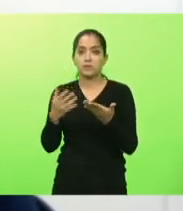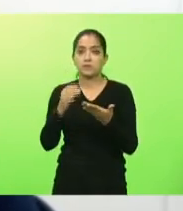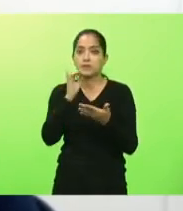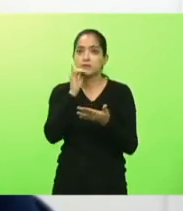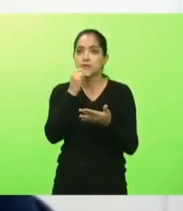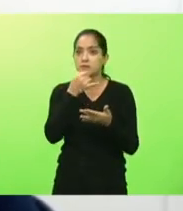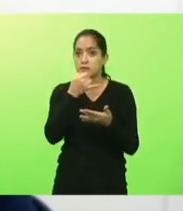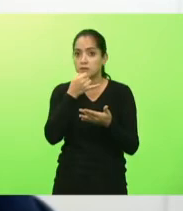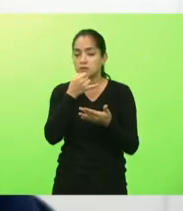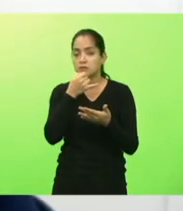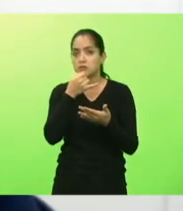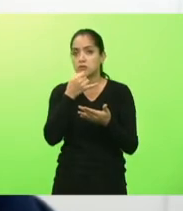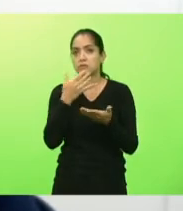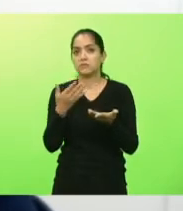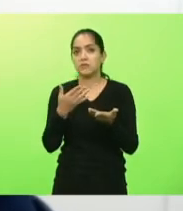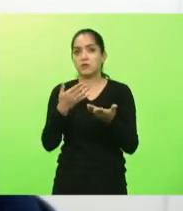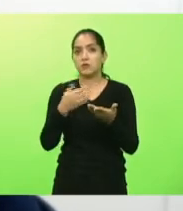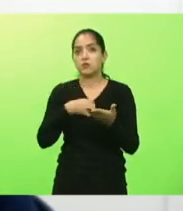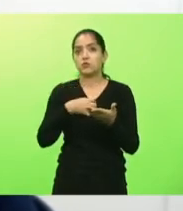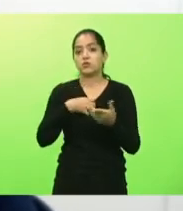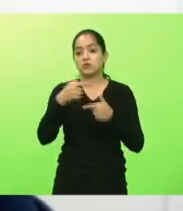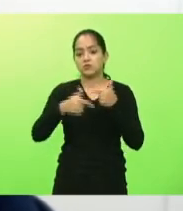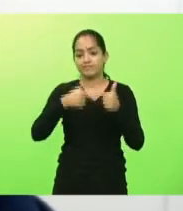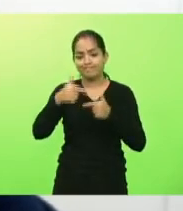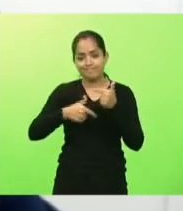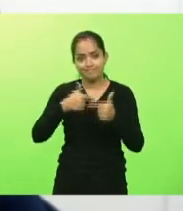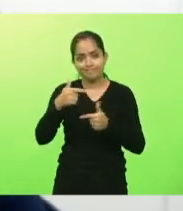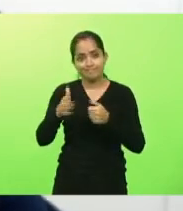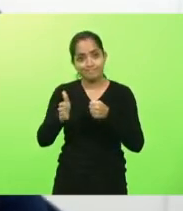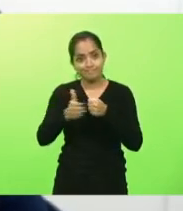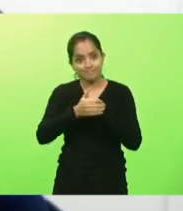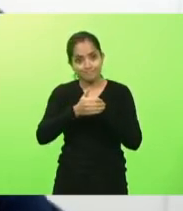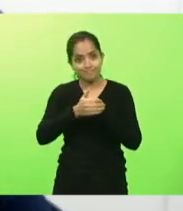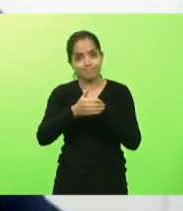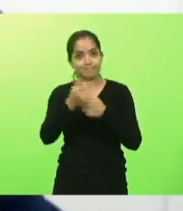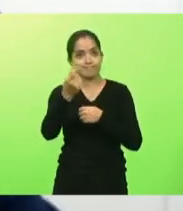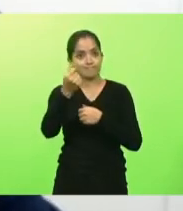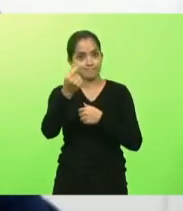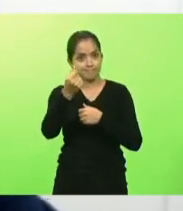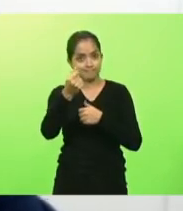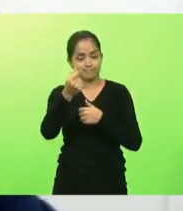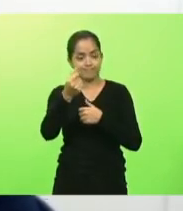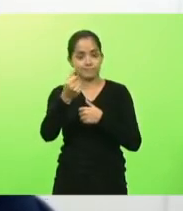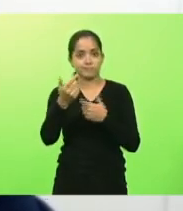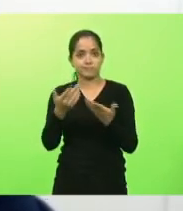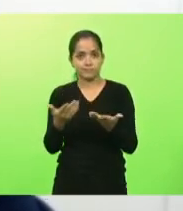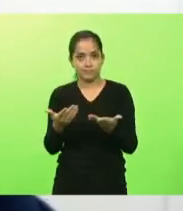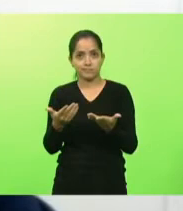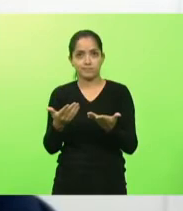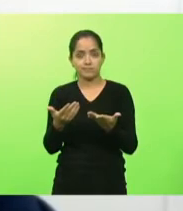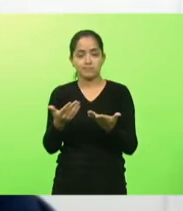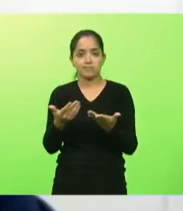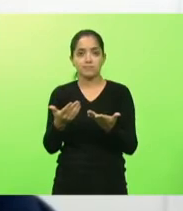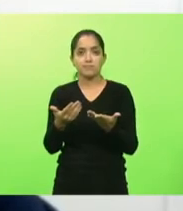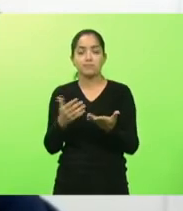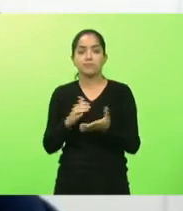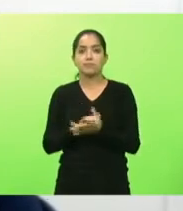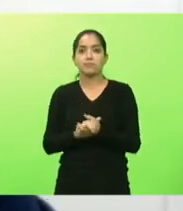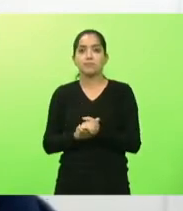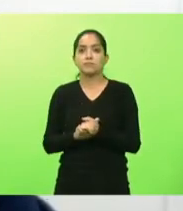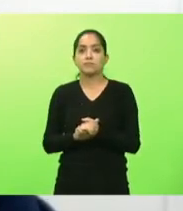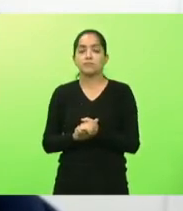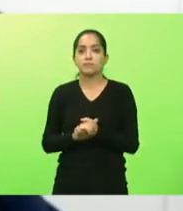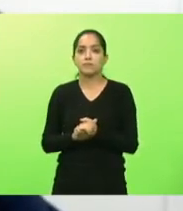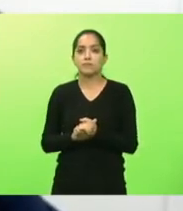que o Estado trabalhe, esconda o dinheiro que vem para Santa Catarina, para a saúde. Não